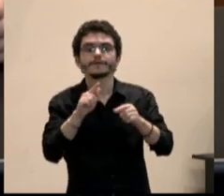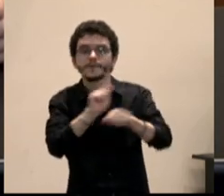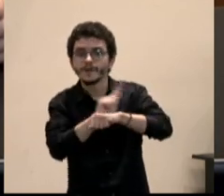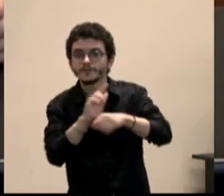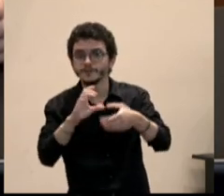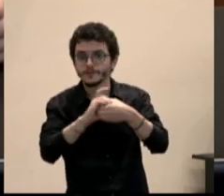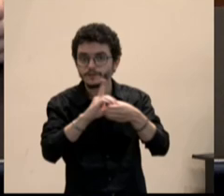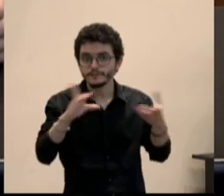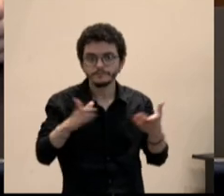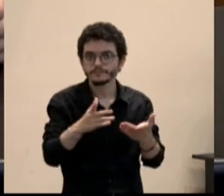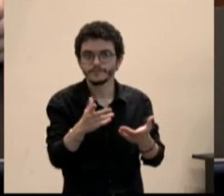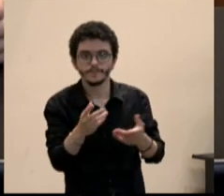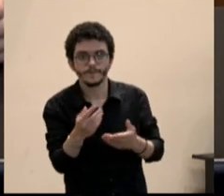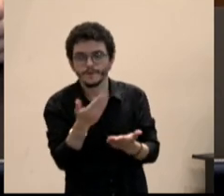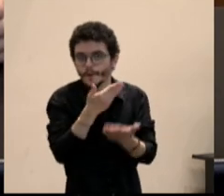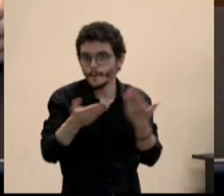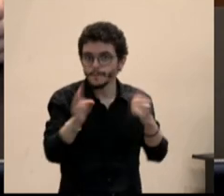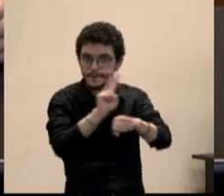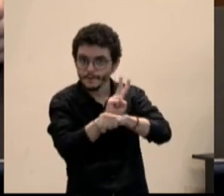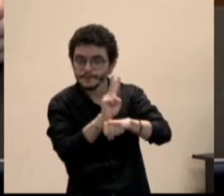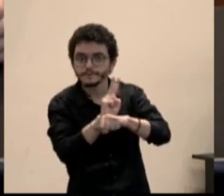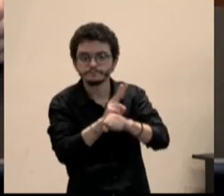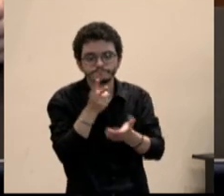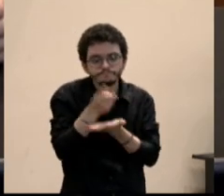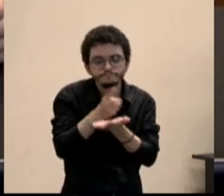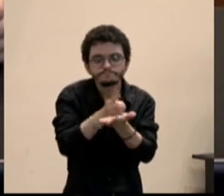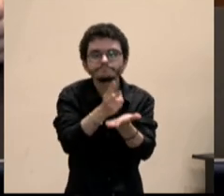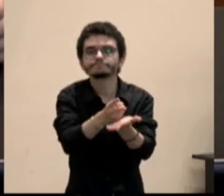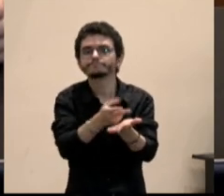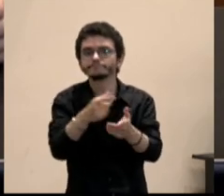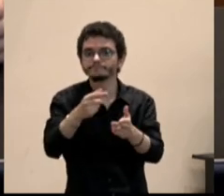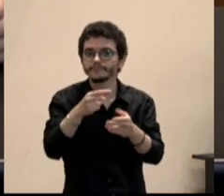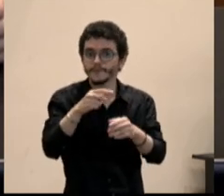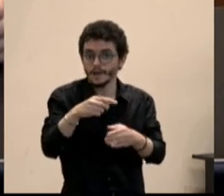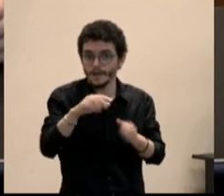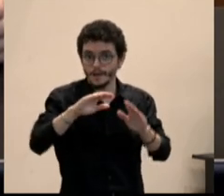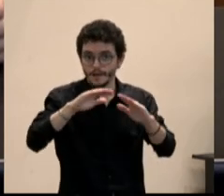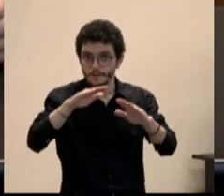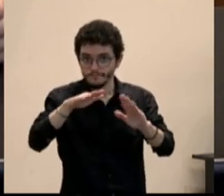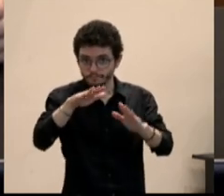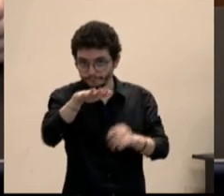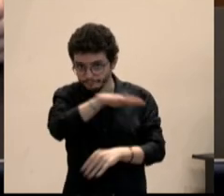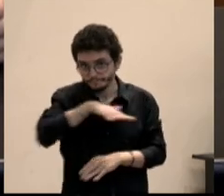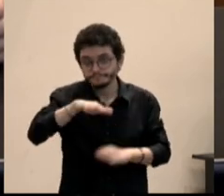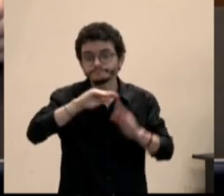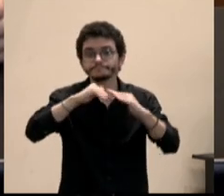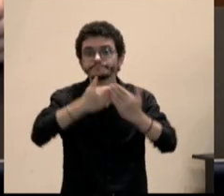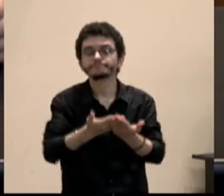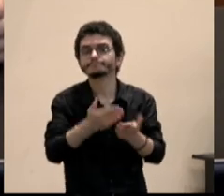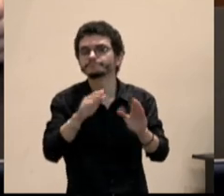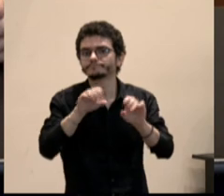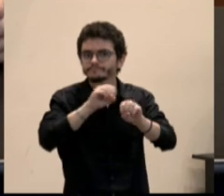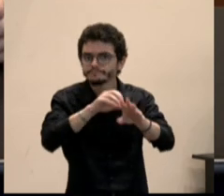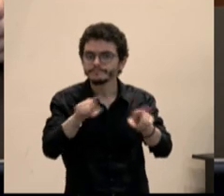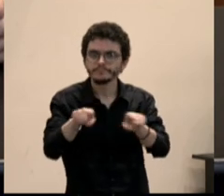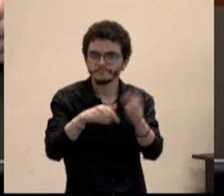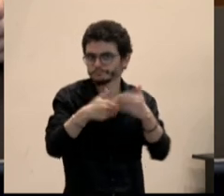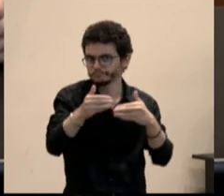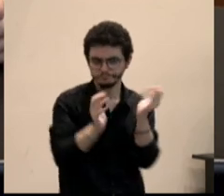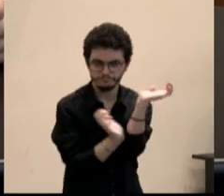descuidar das condições de permanência nas instituições educacionais em todos os níveis, etapas e modalidades, de